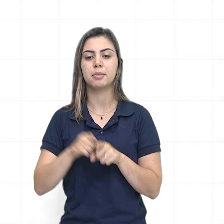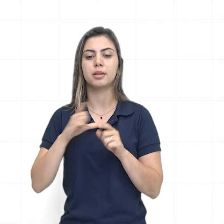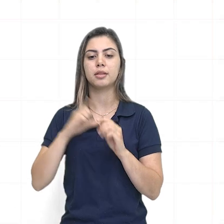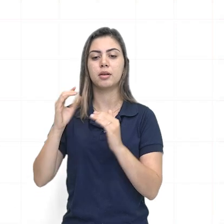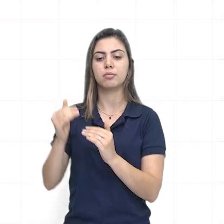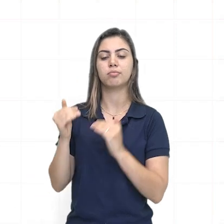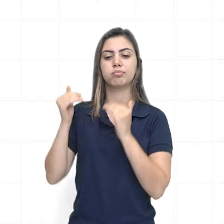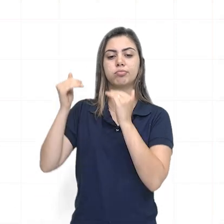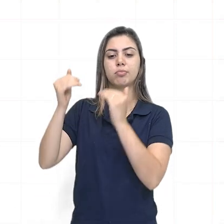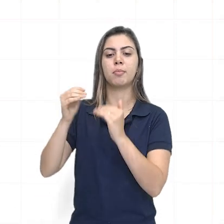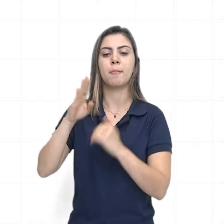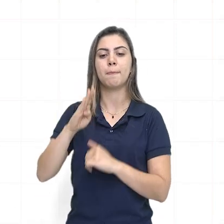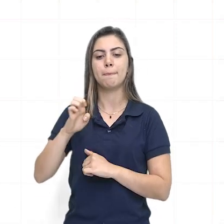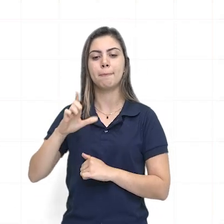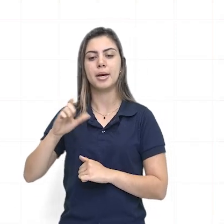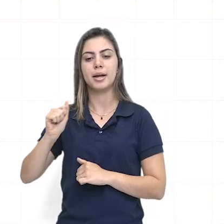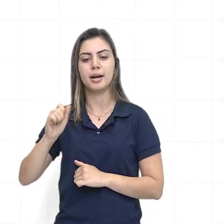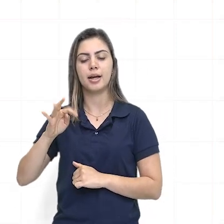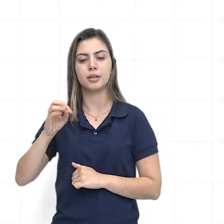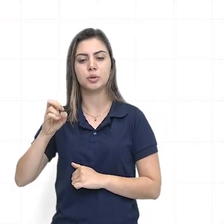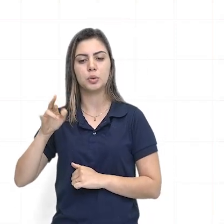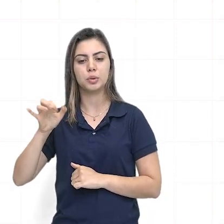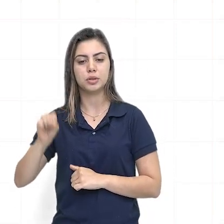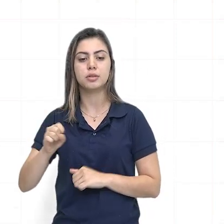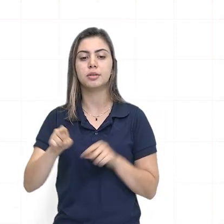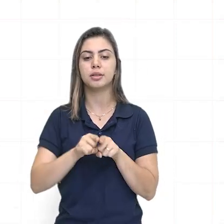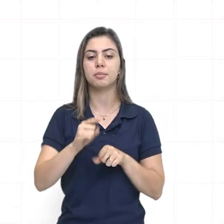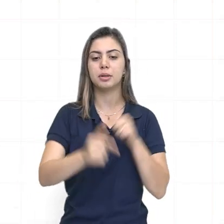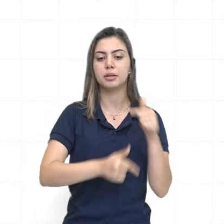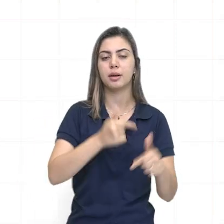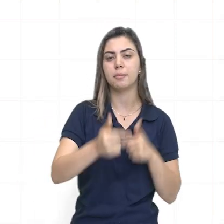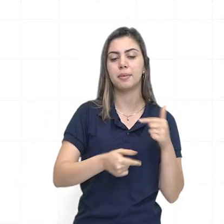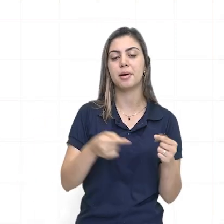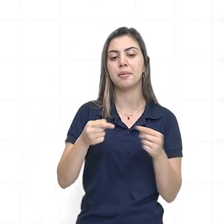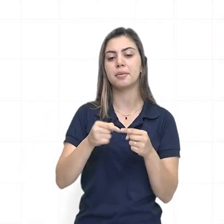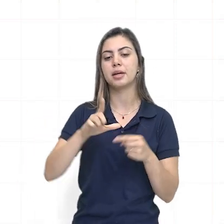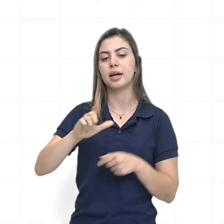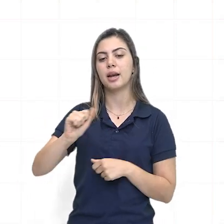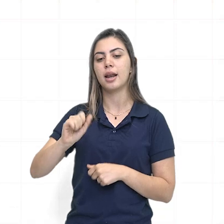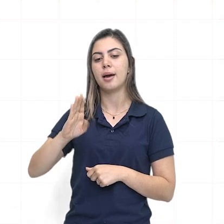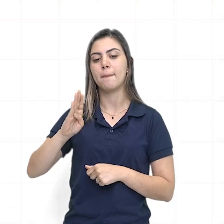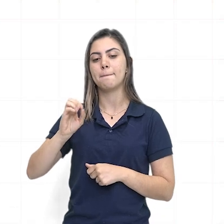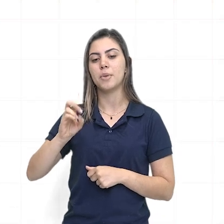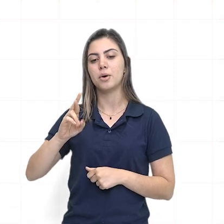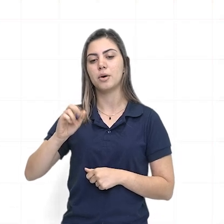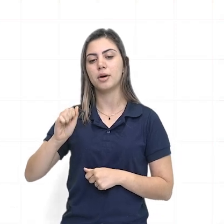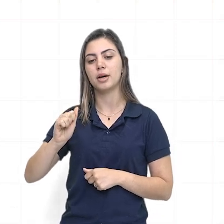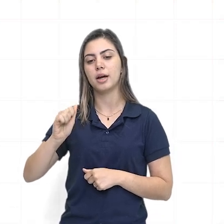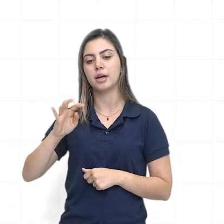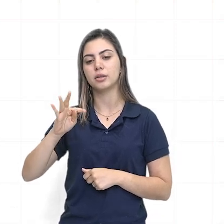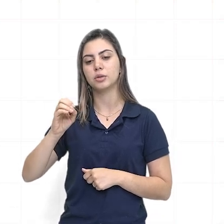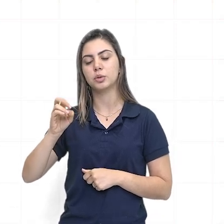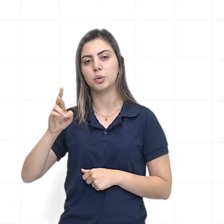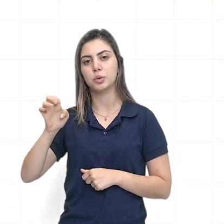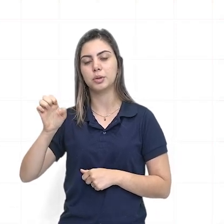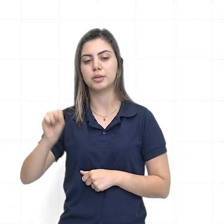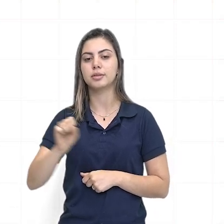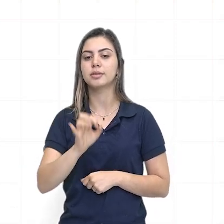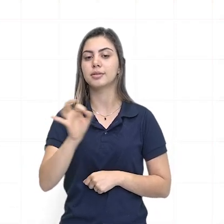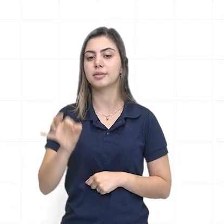belatores e os trabalhadores como laboratores, né, os que oram,